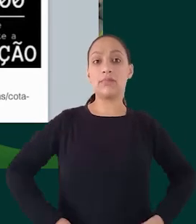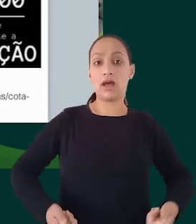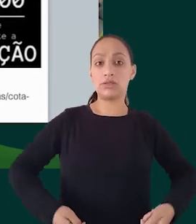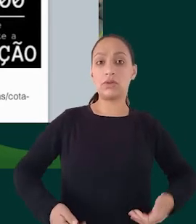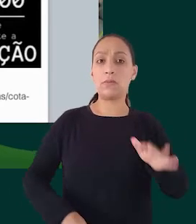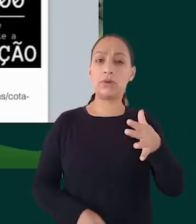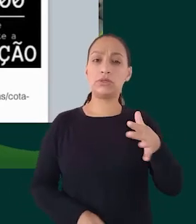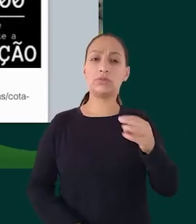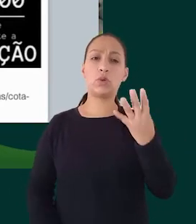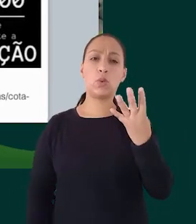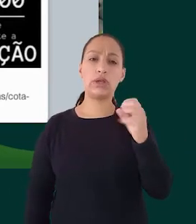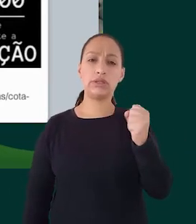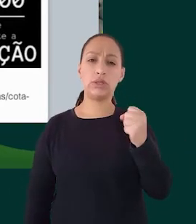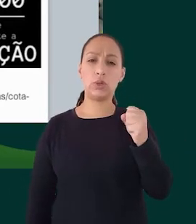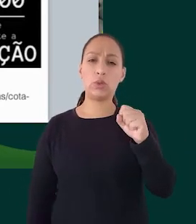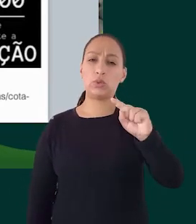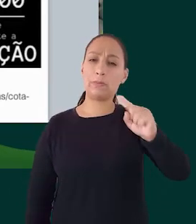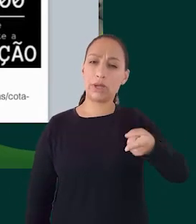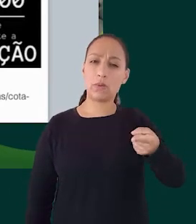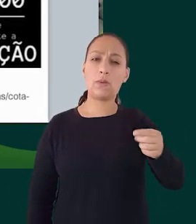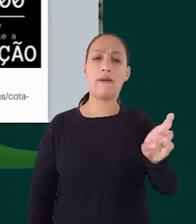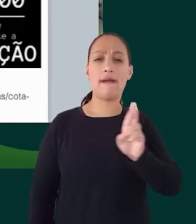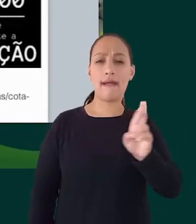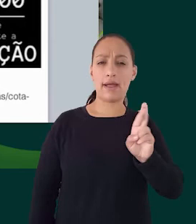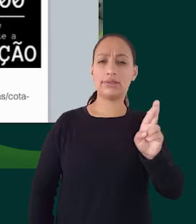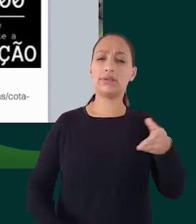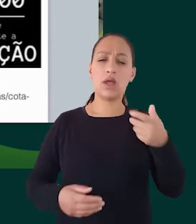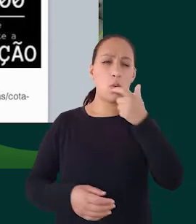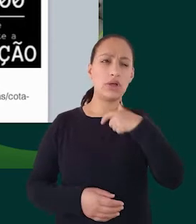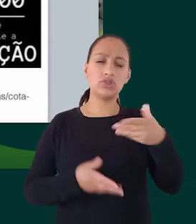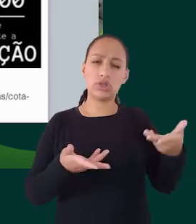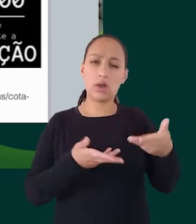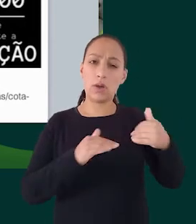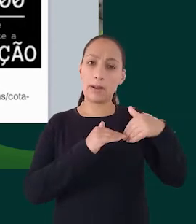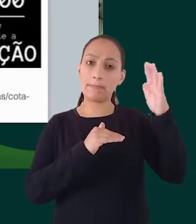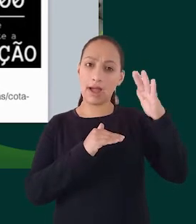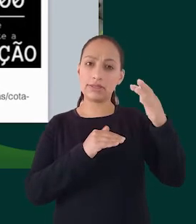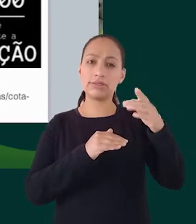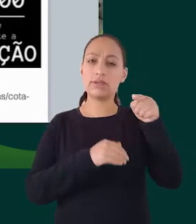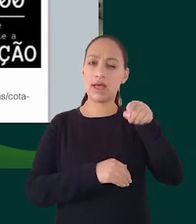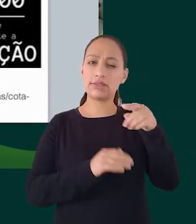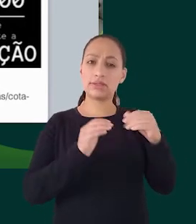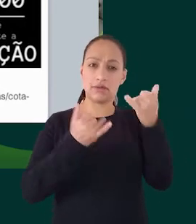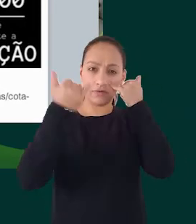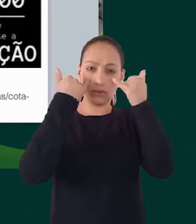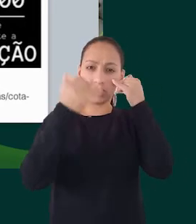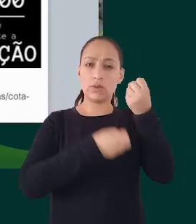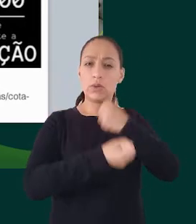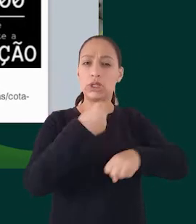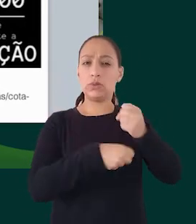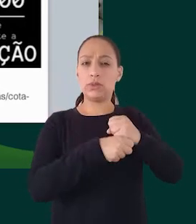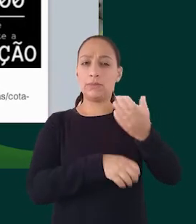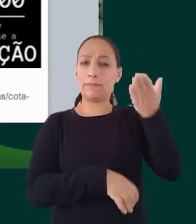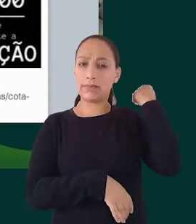em torno de 40 mil reais, deve ser um pouquinho mais agora, esse dado é do ano passado,